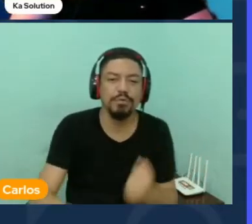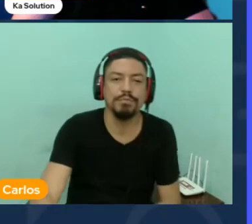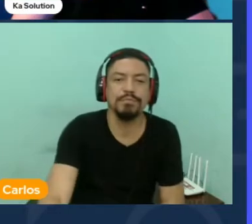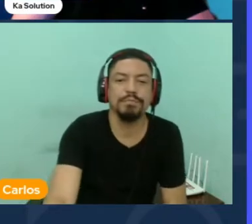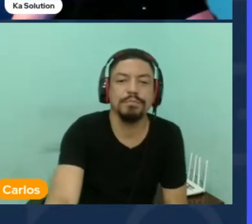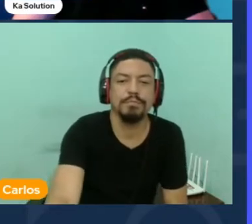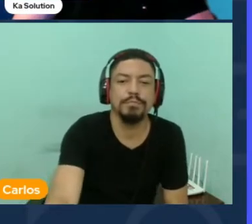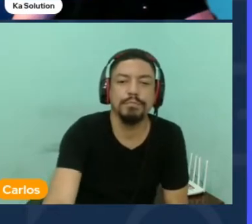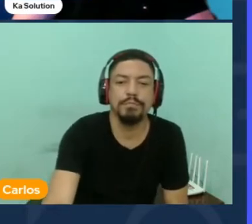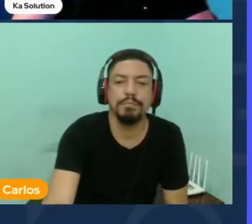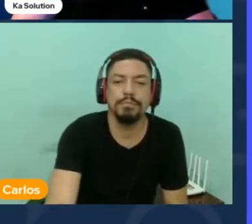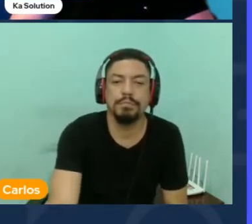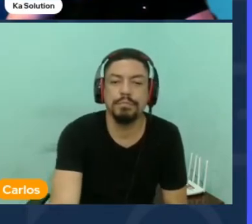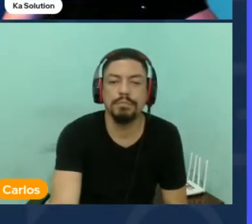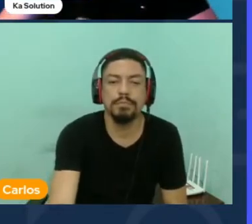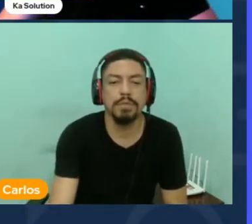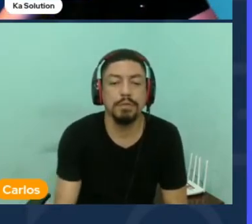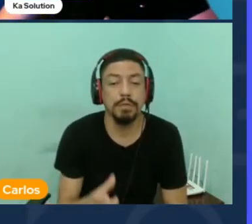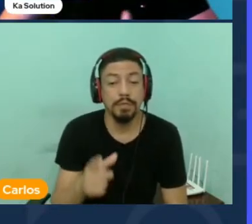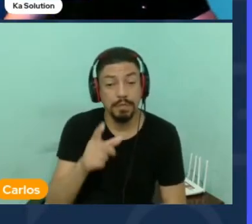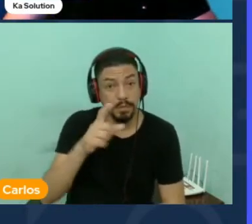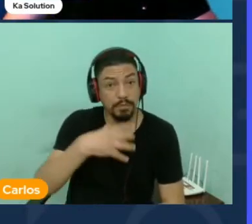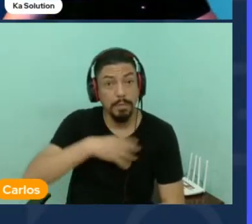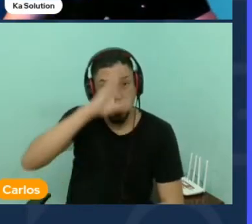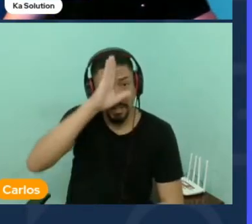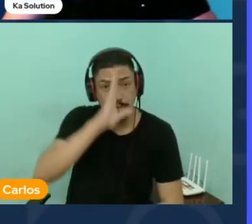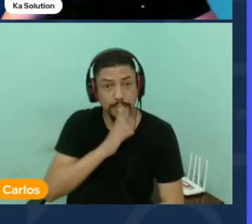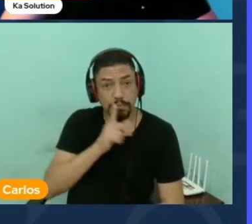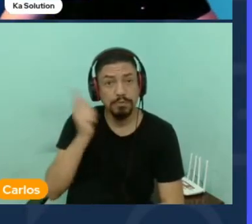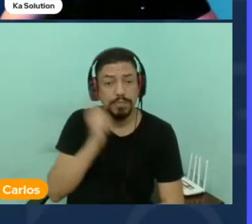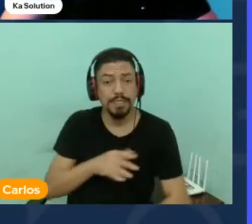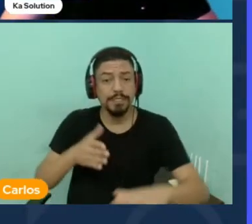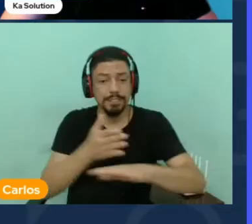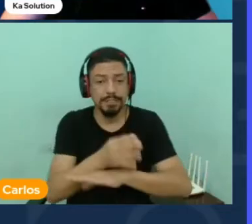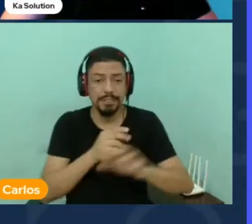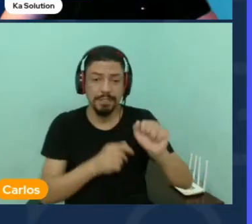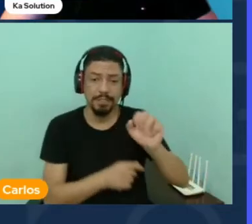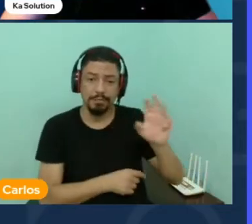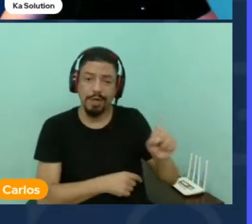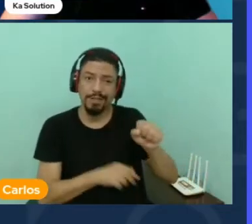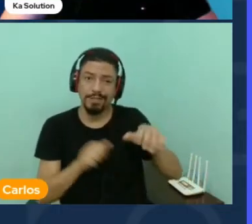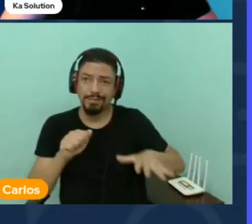forma gratuita, também um serviço, né, gratuito na AWS.